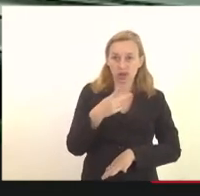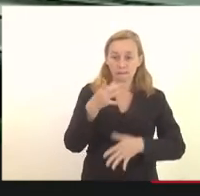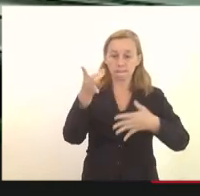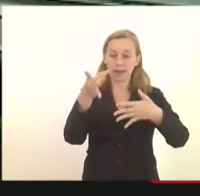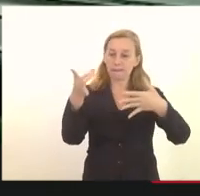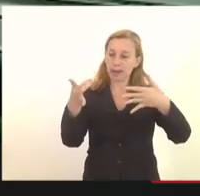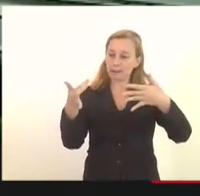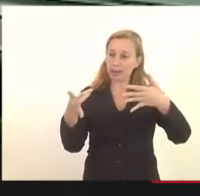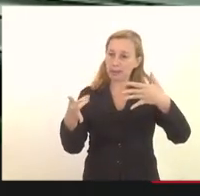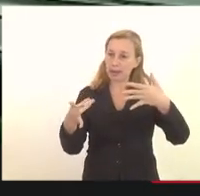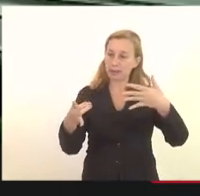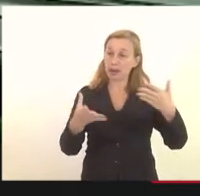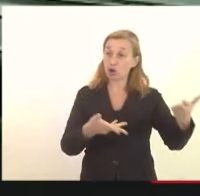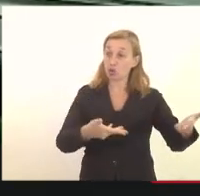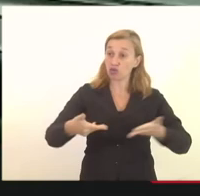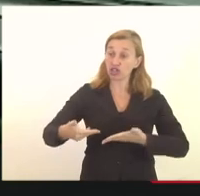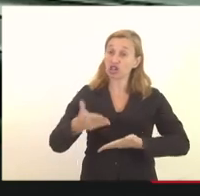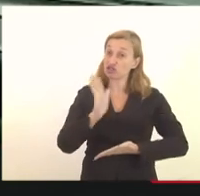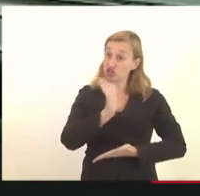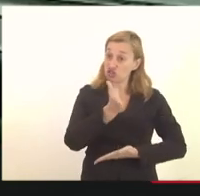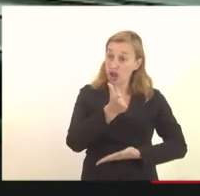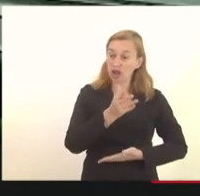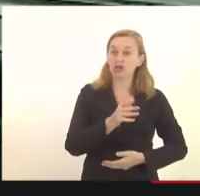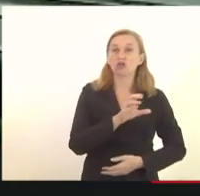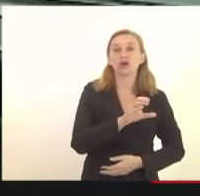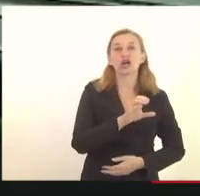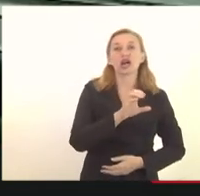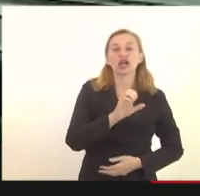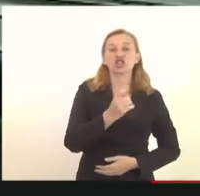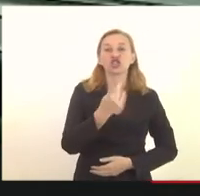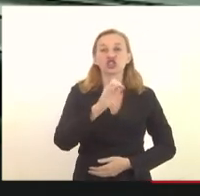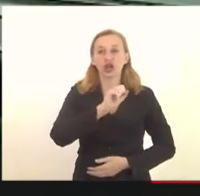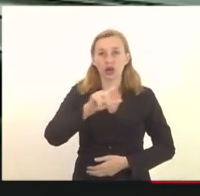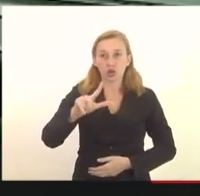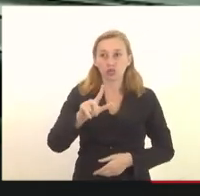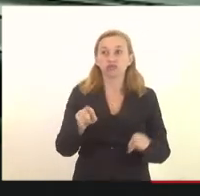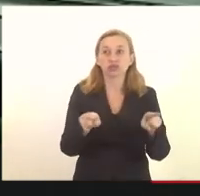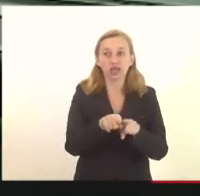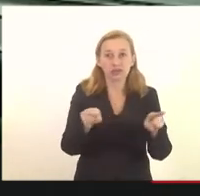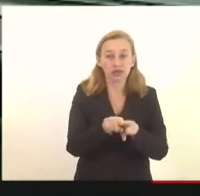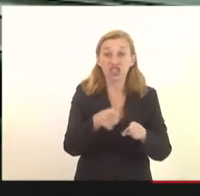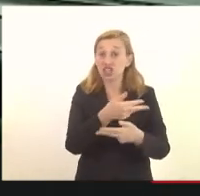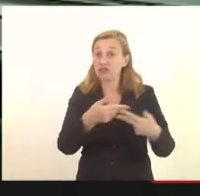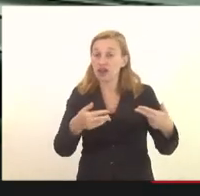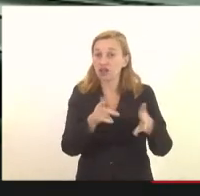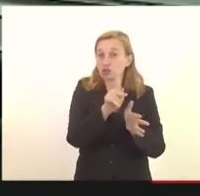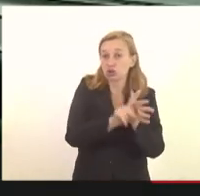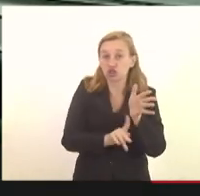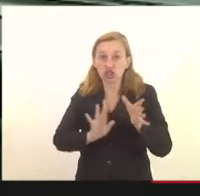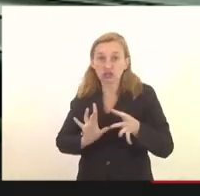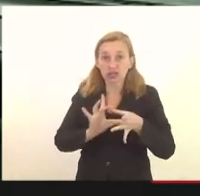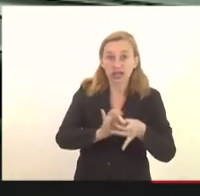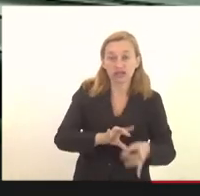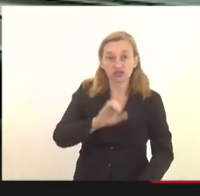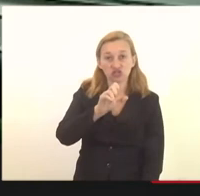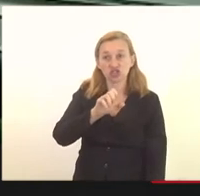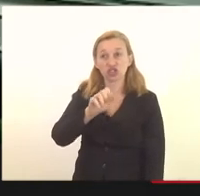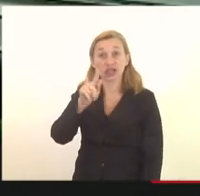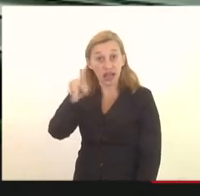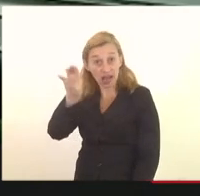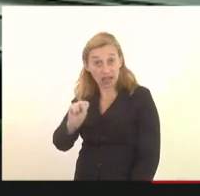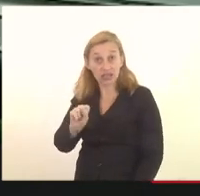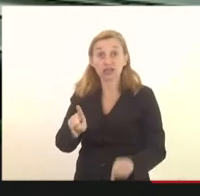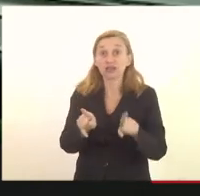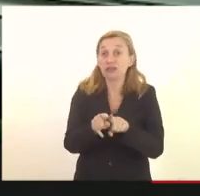convidados, e já como a Shell também tem muitos projetos de gás e também